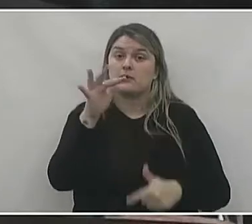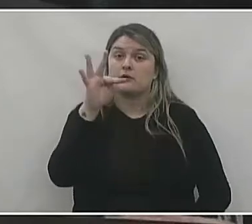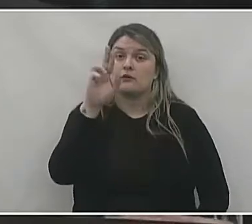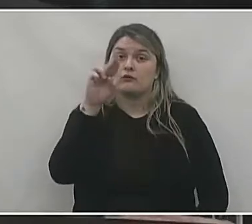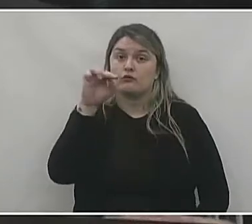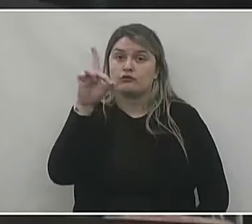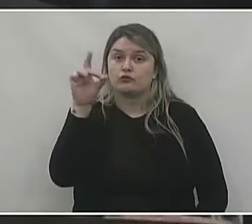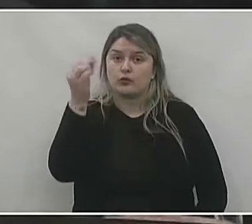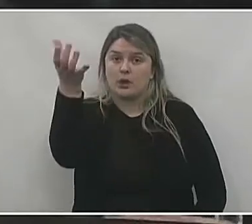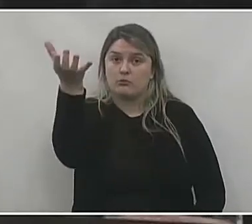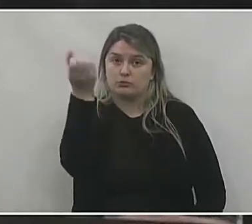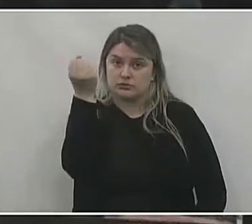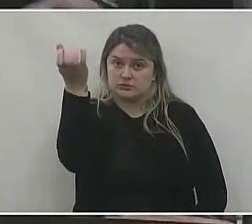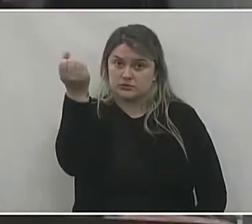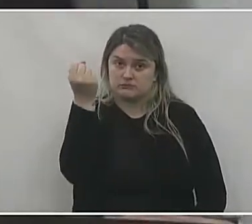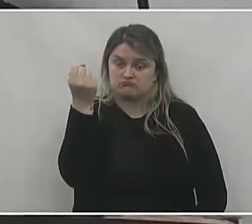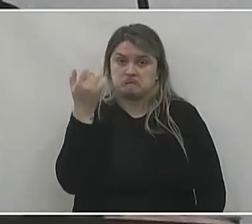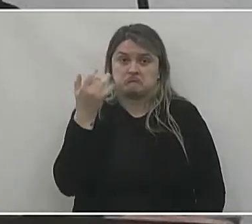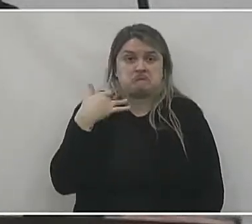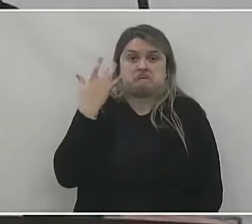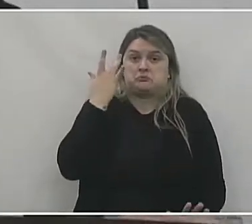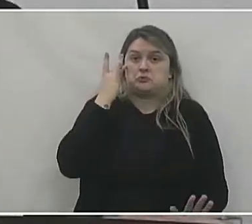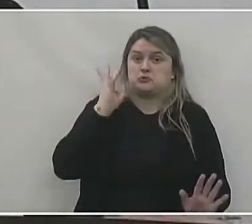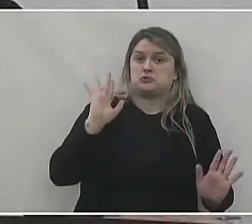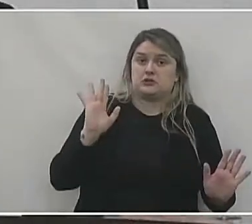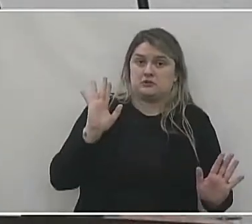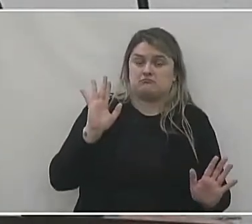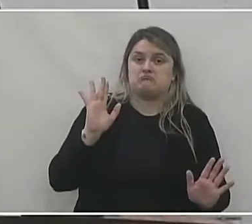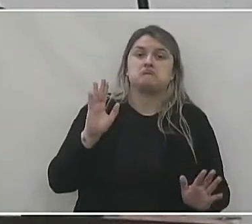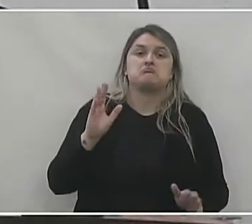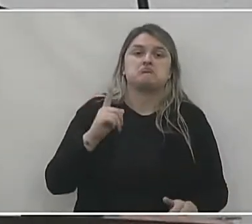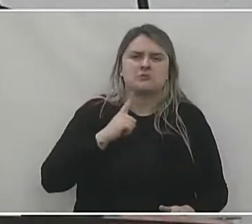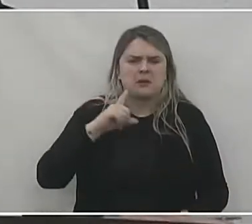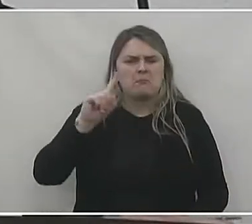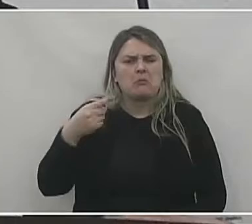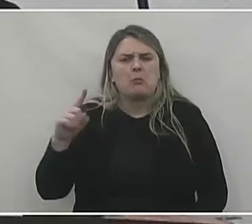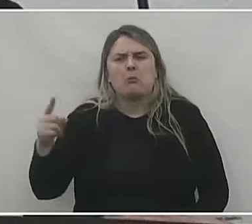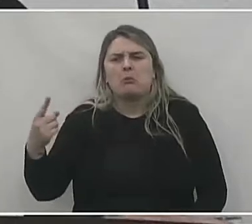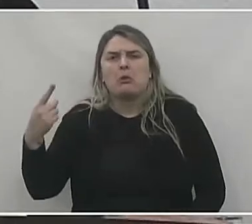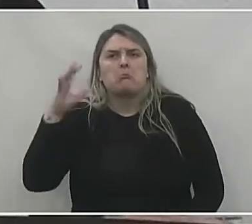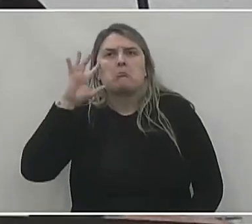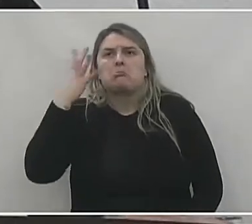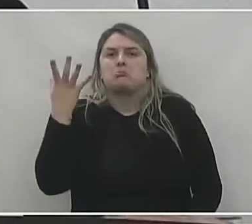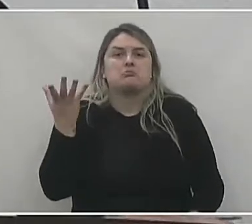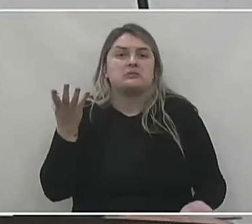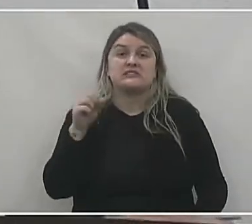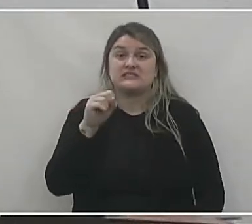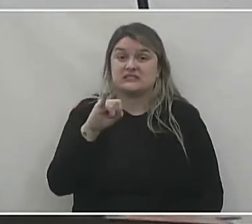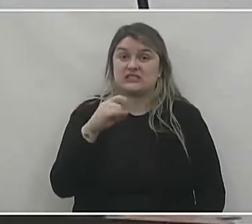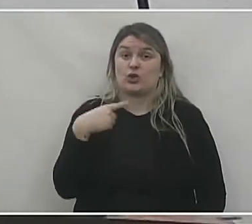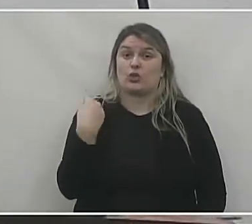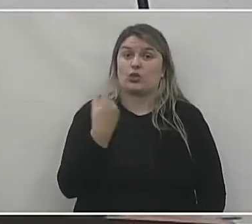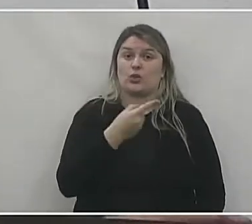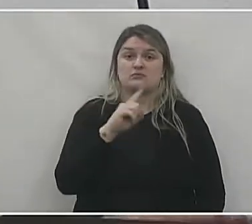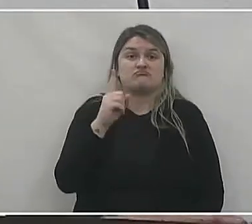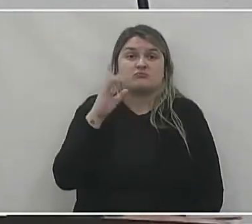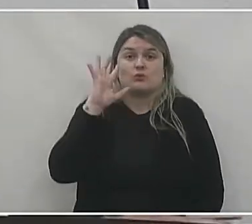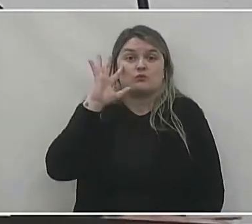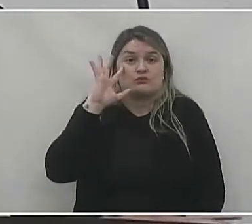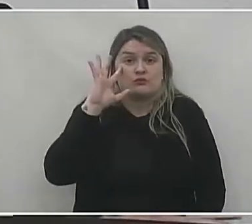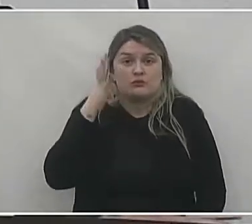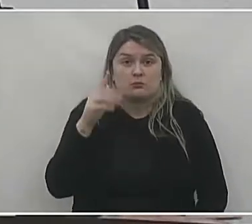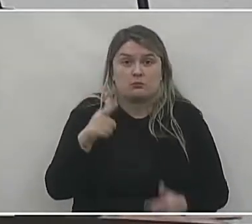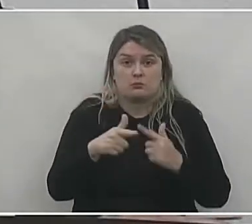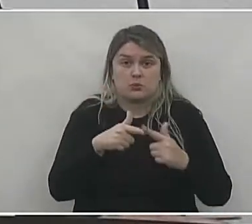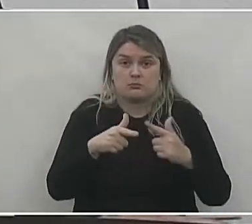fundo previdenciário. Não sei como. Tem 1000 soluções, mas se nós não resolvermos o problema